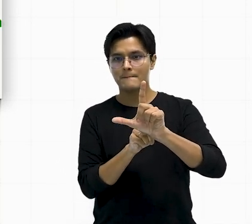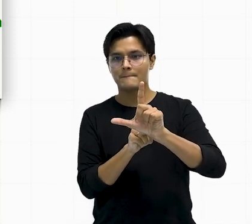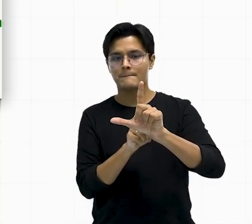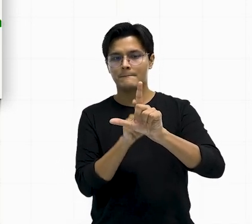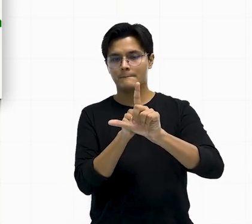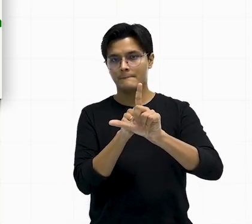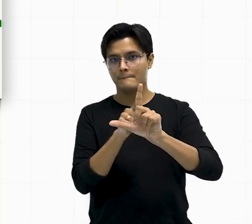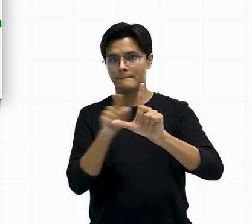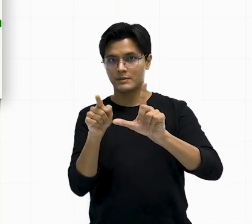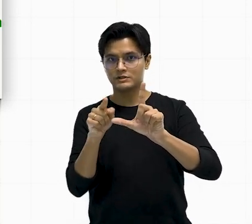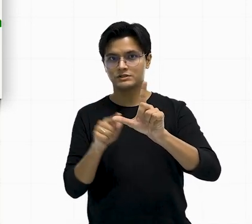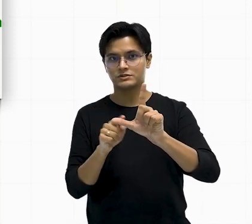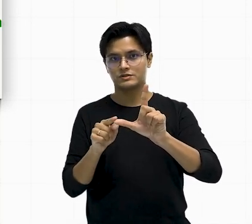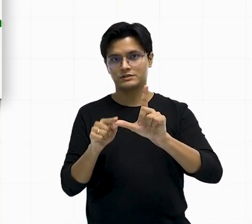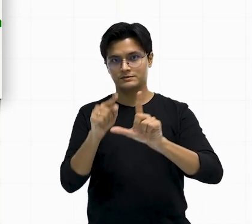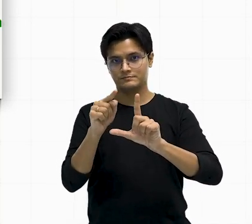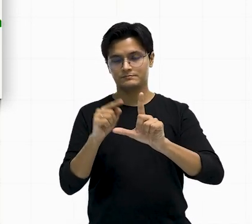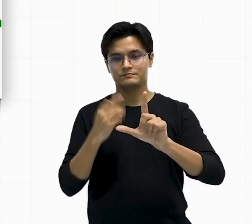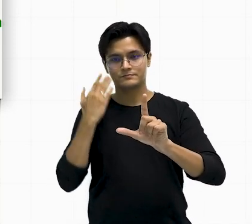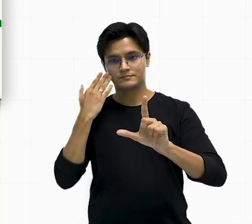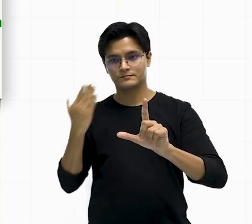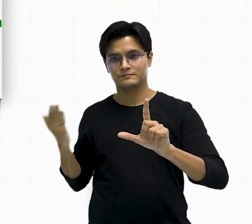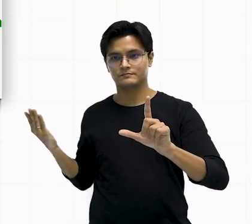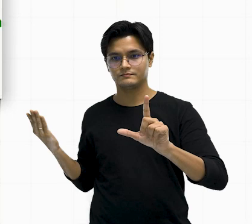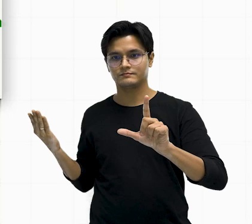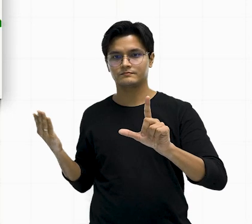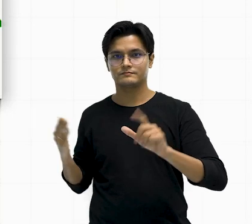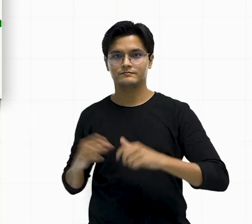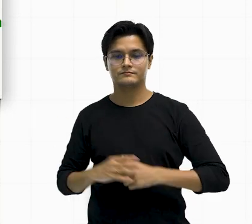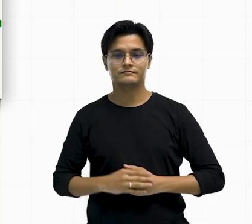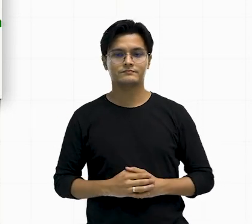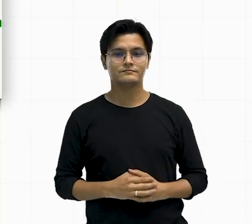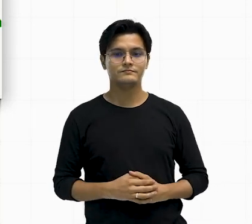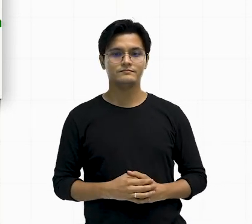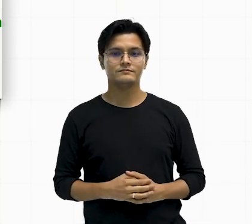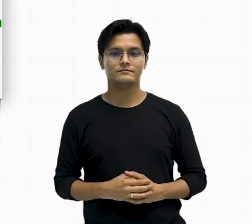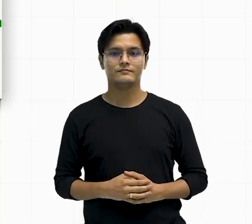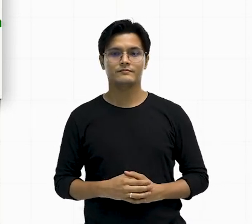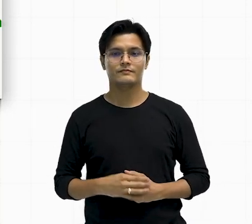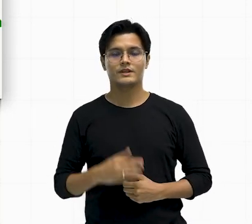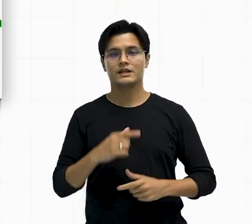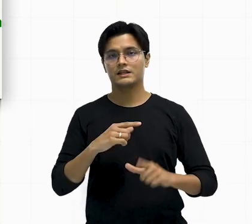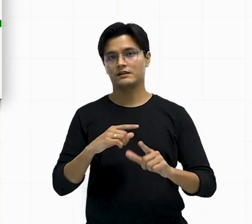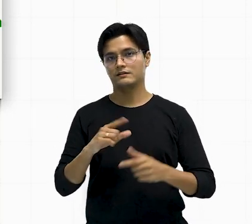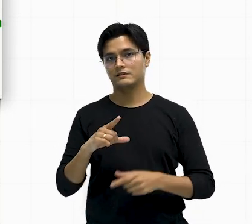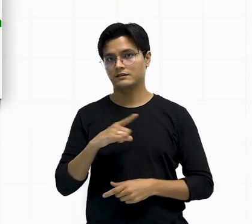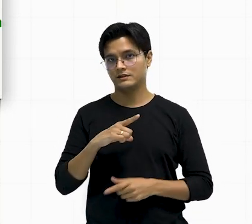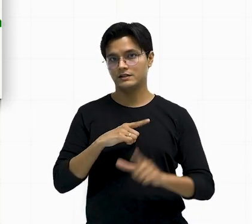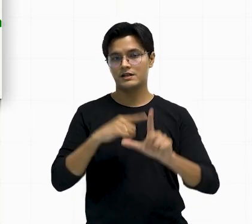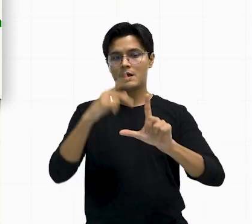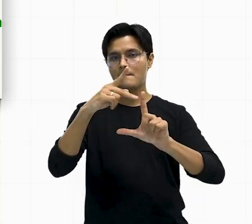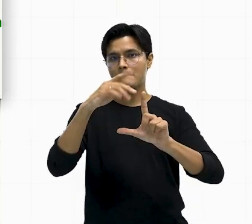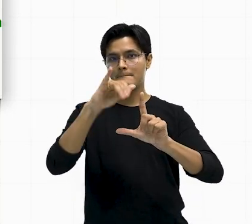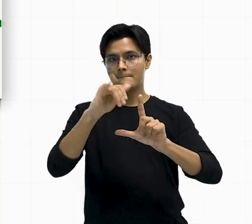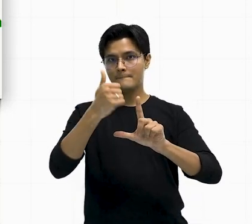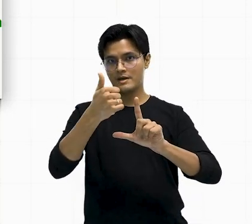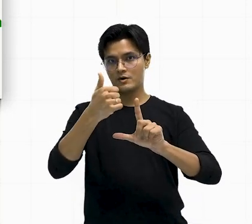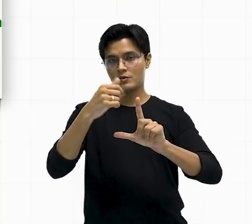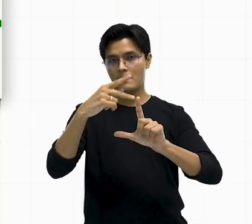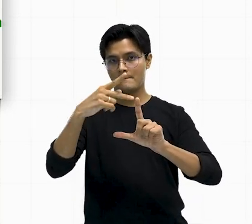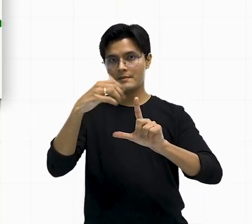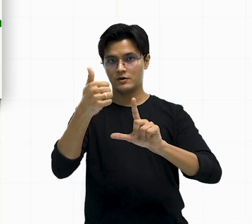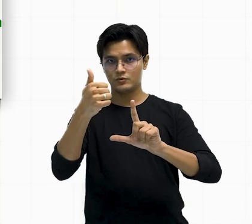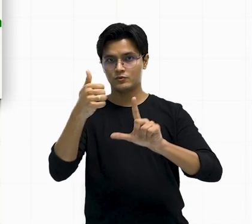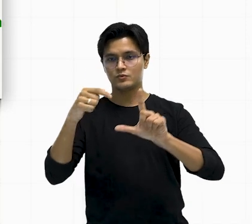essas projeções, aqui a gente vai chamar de P1, que é projeção 1. Aqui eu vou chamar